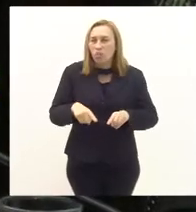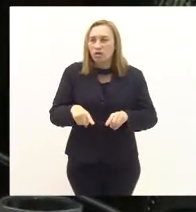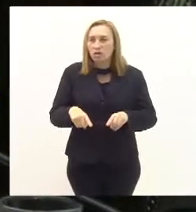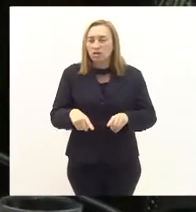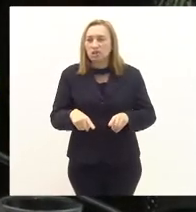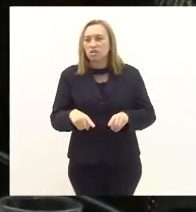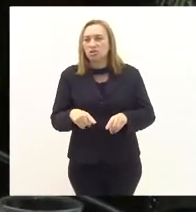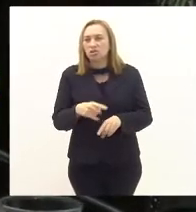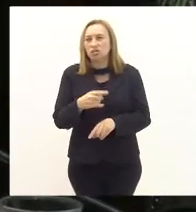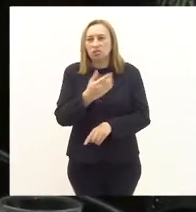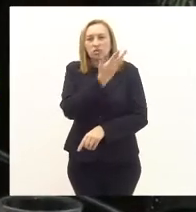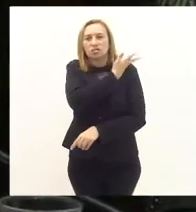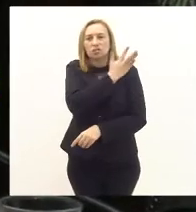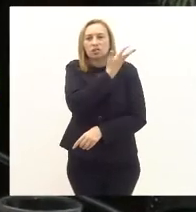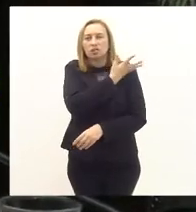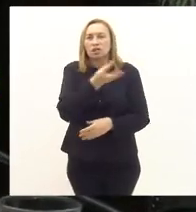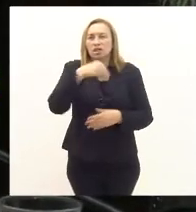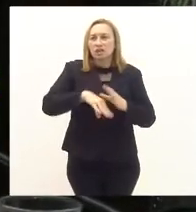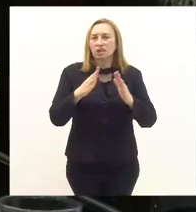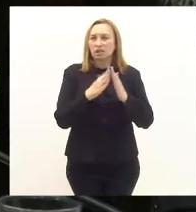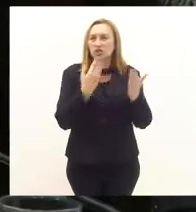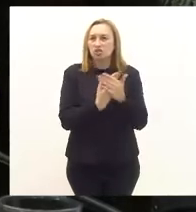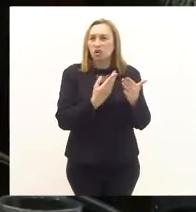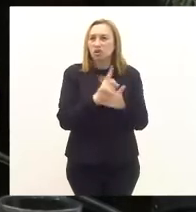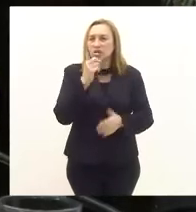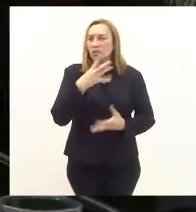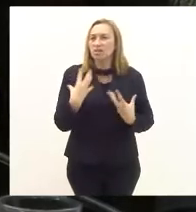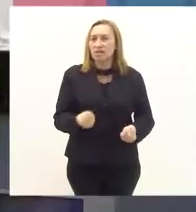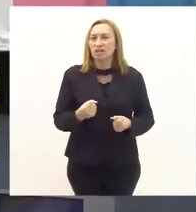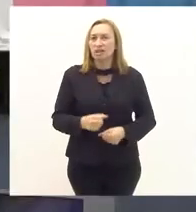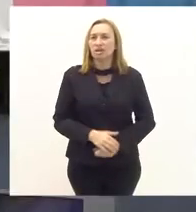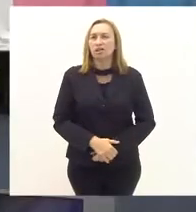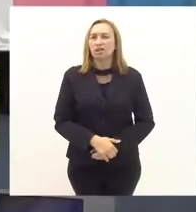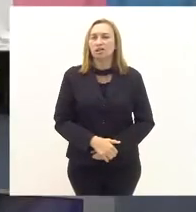direções das escolas reiteradamente. A gente não vai aceitar isso.